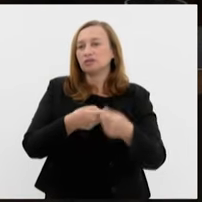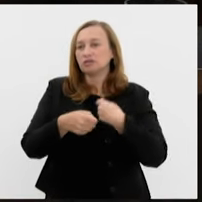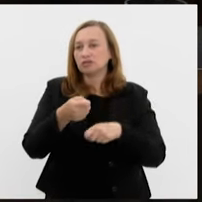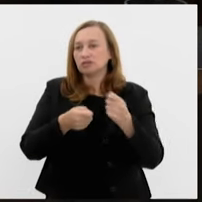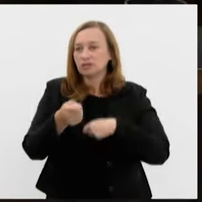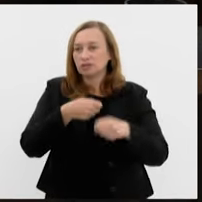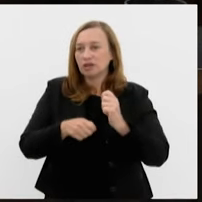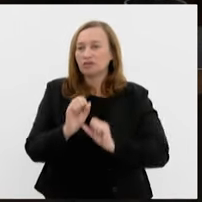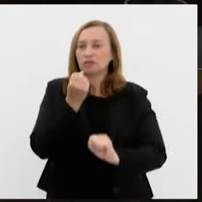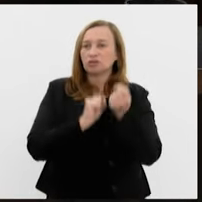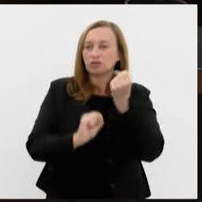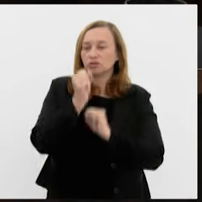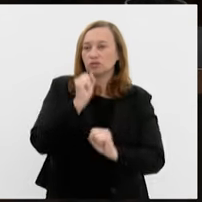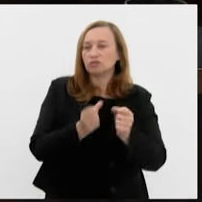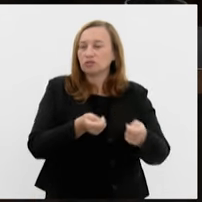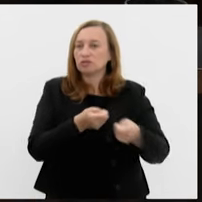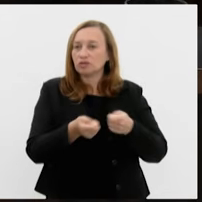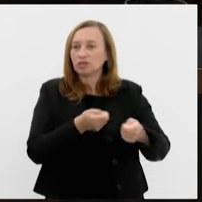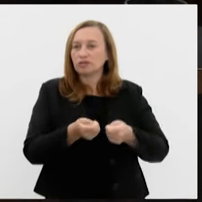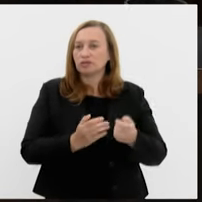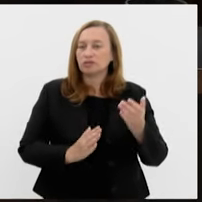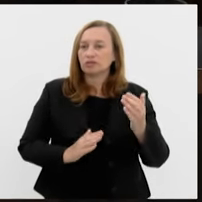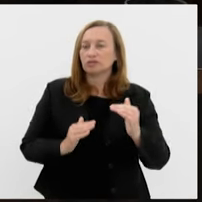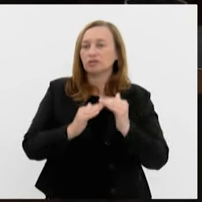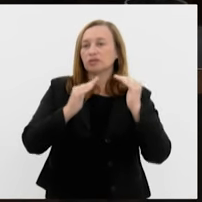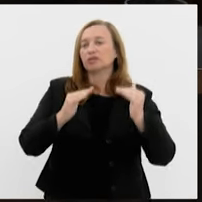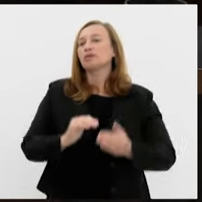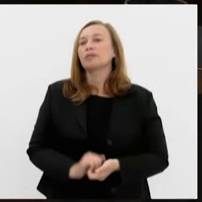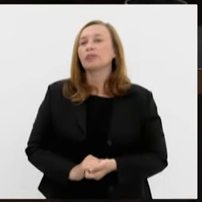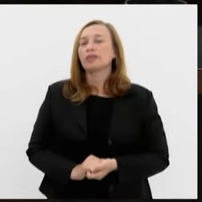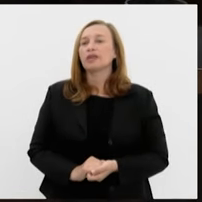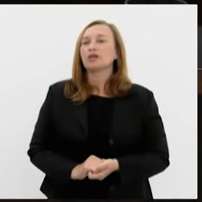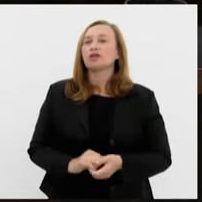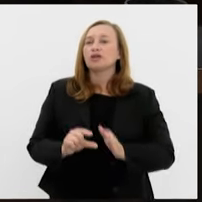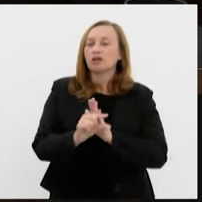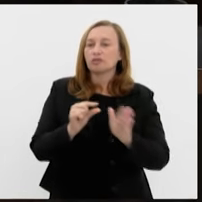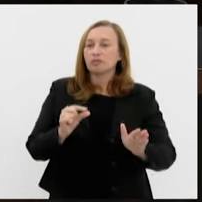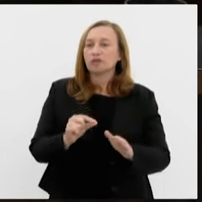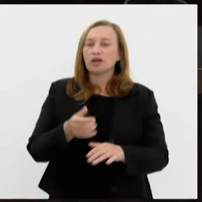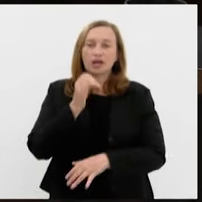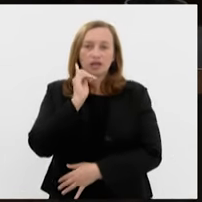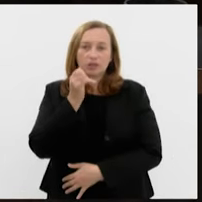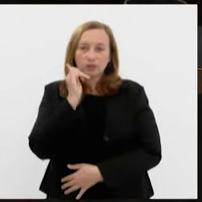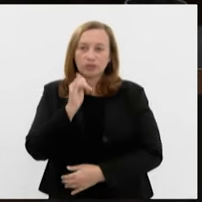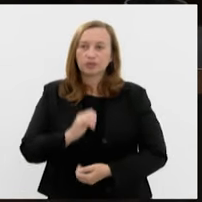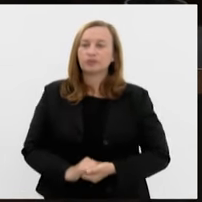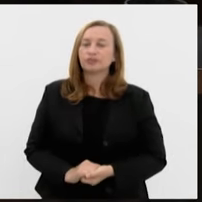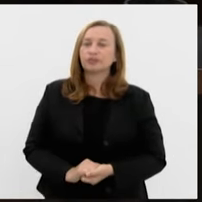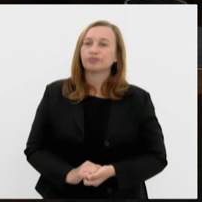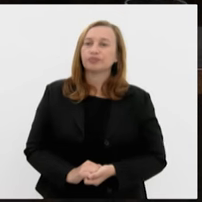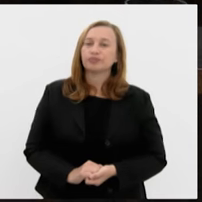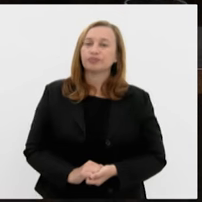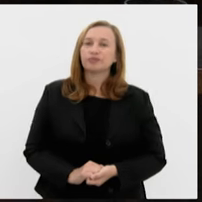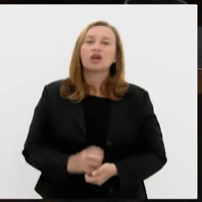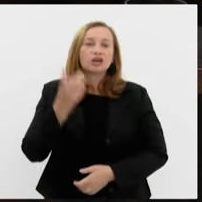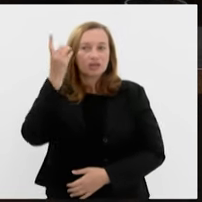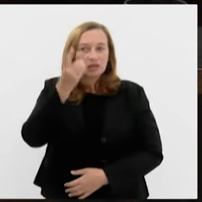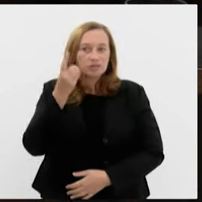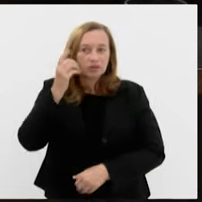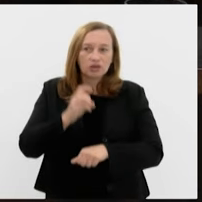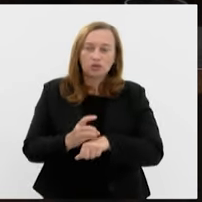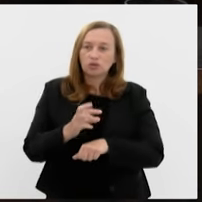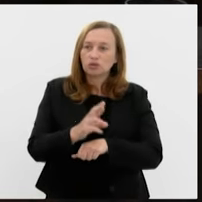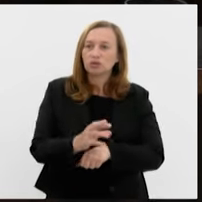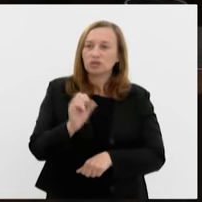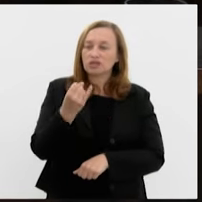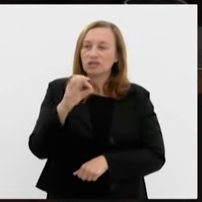e controle favorável com emenda relatores eh Deputado Dr Serginho